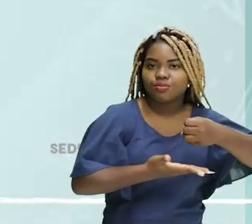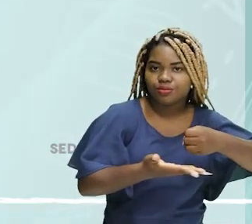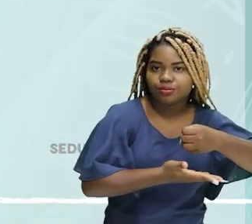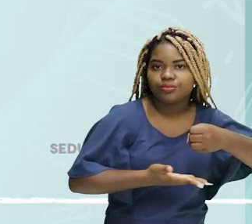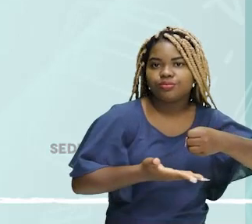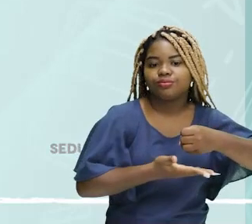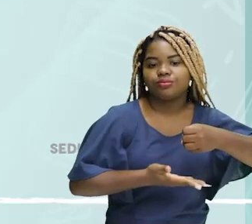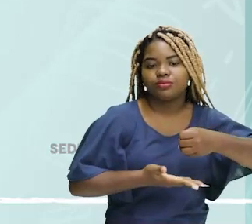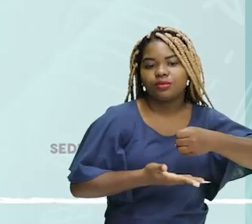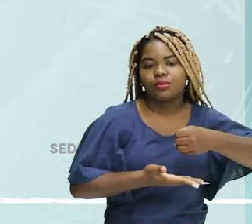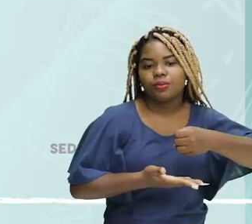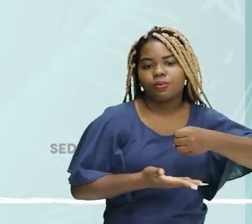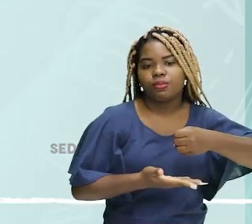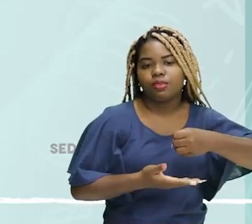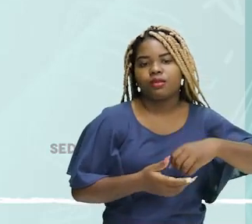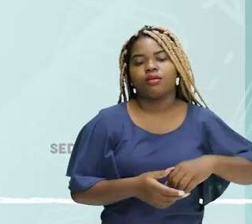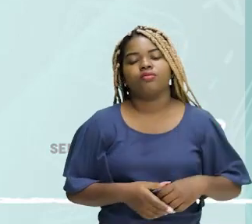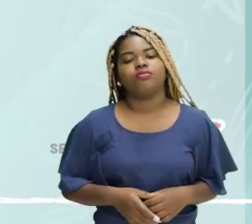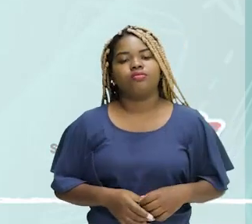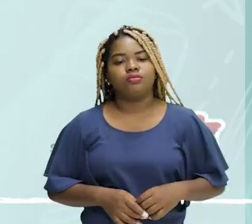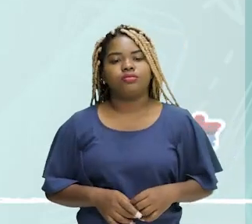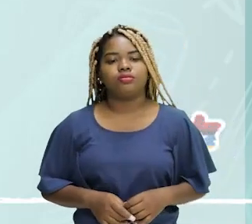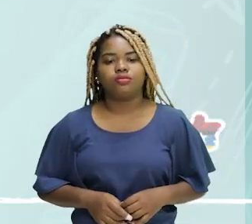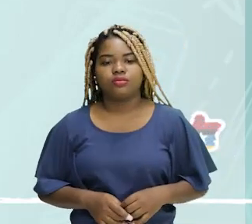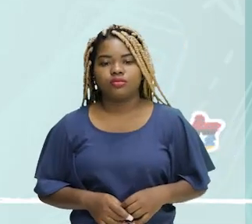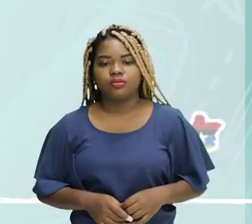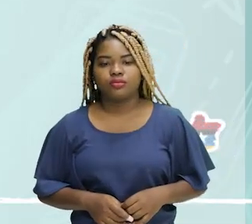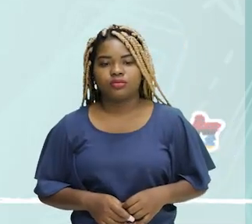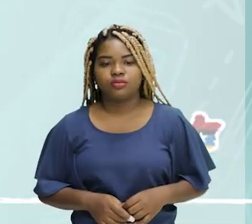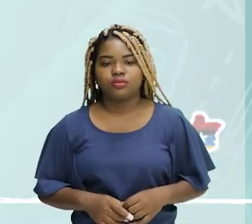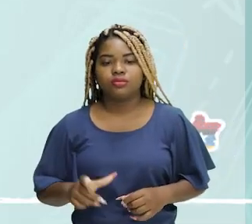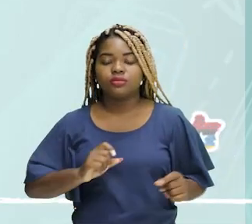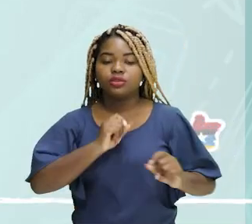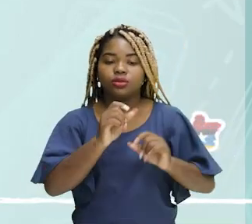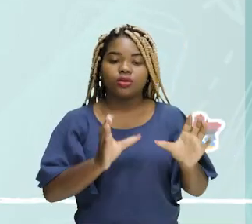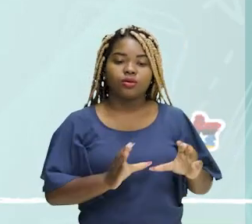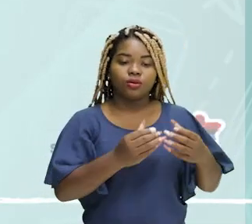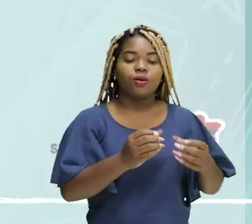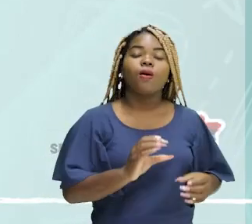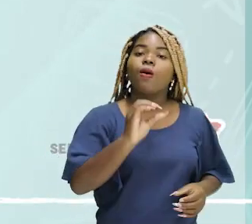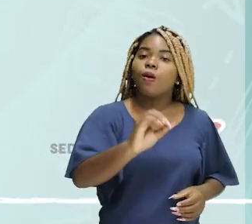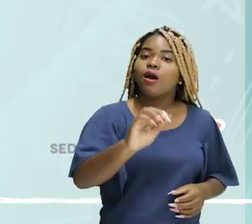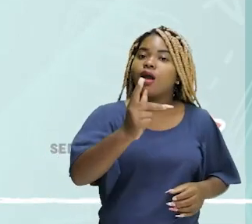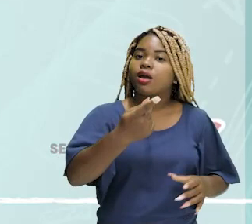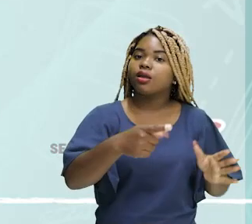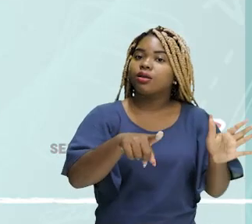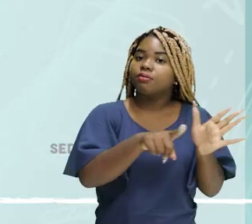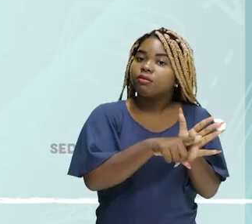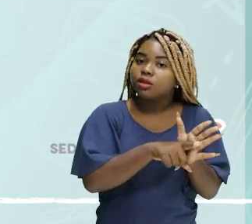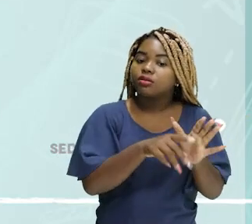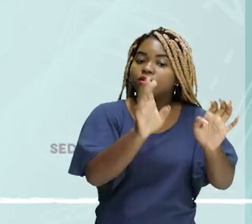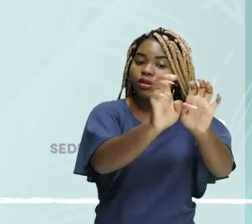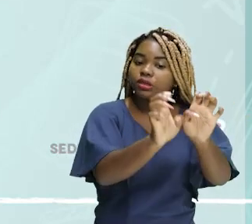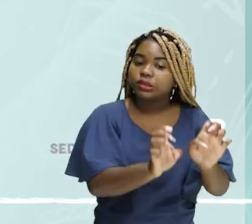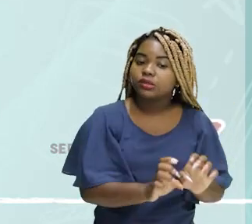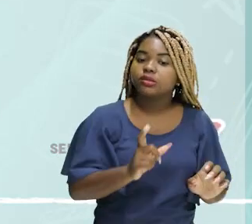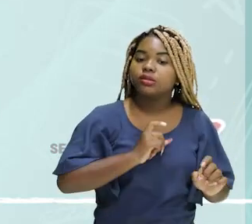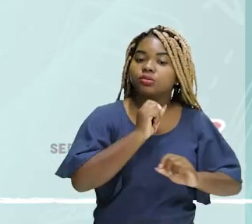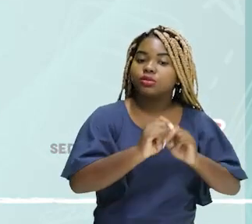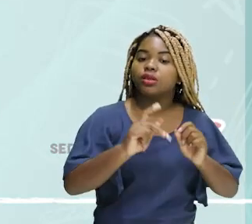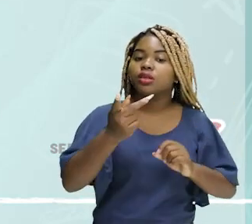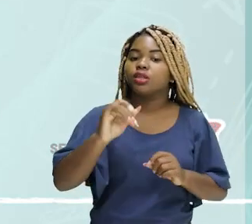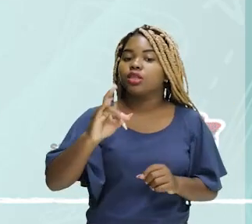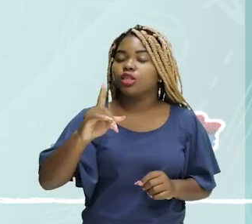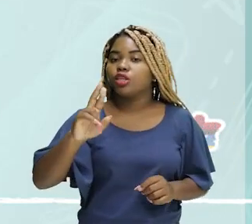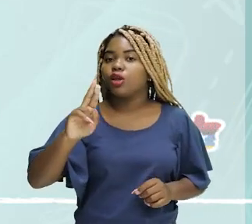aí ele vai, em solução aquosa, ele vai liberar o grupo OH-. Então, ele vai ter na sua estrutura